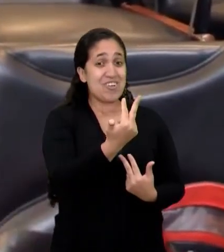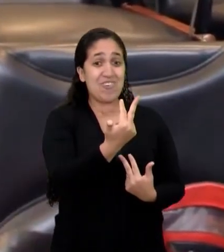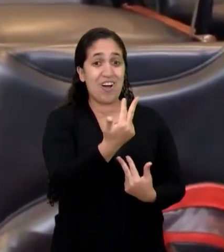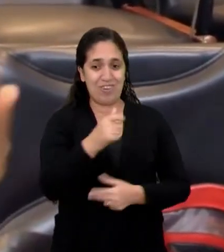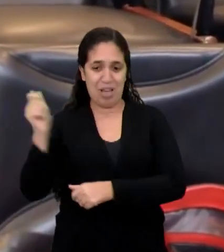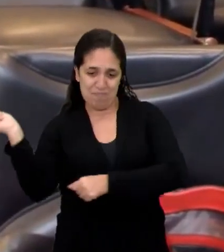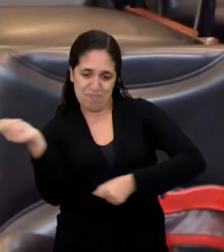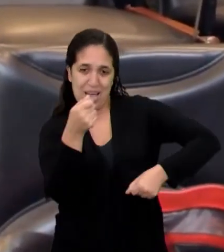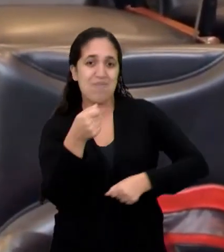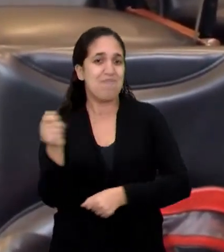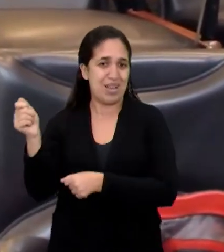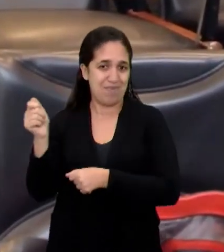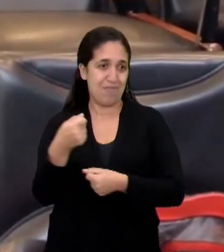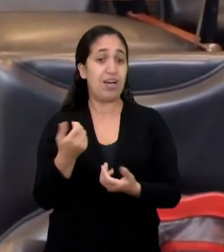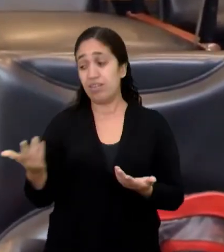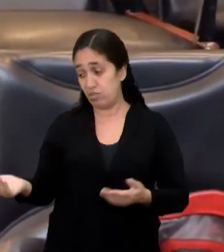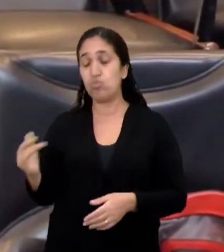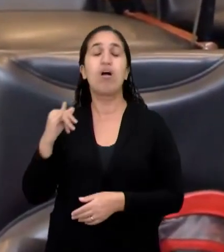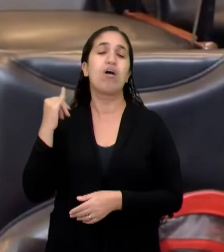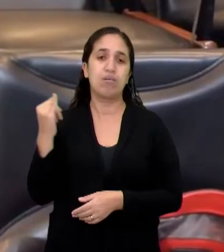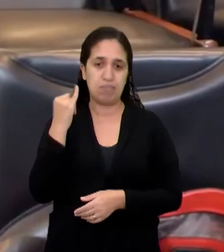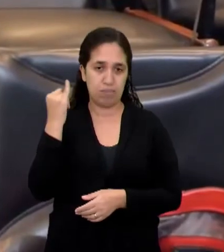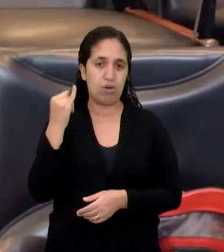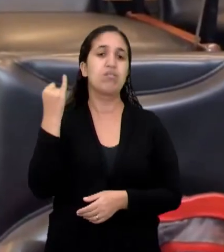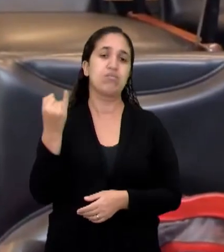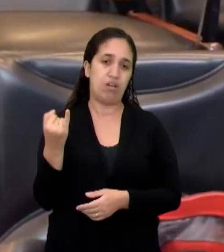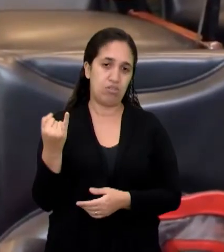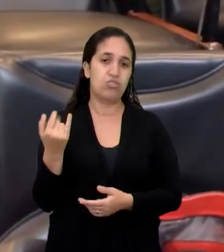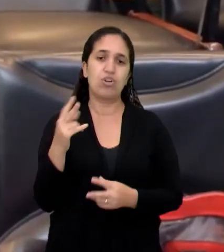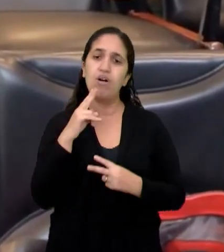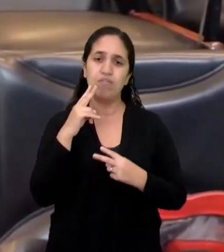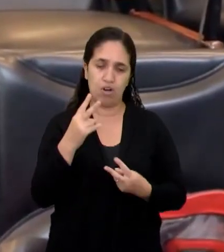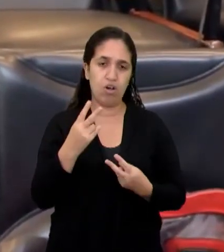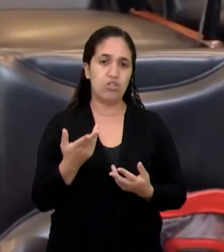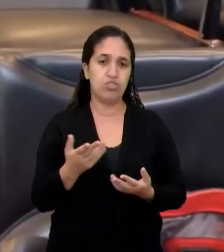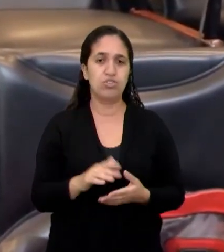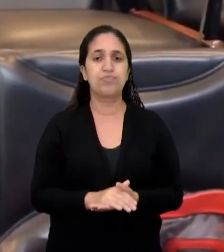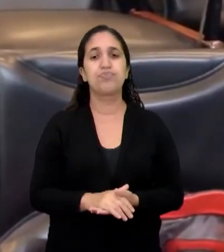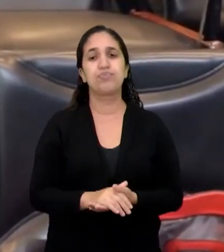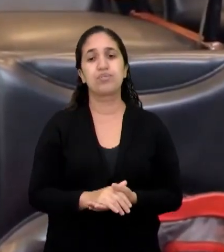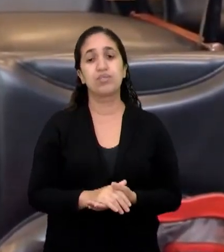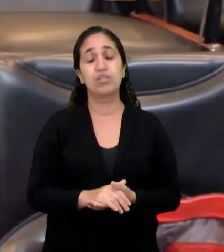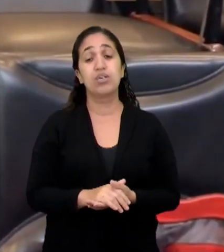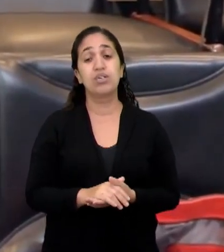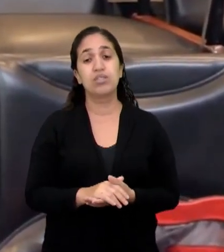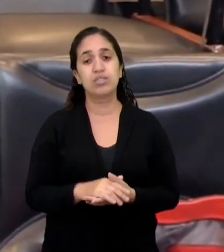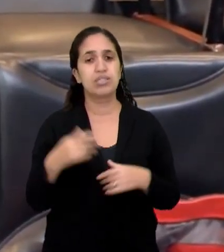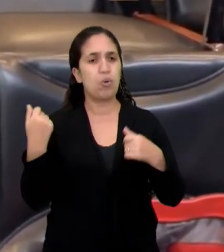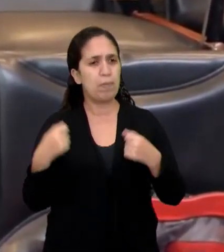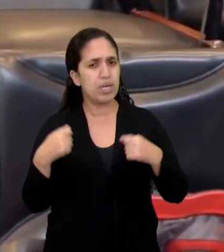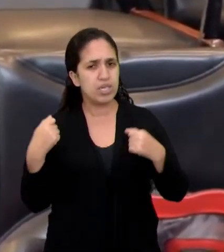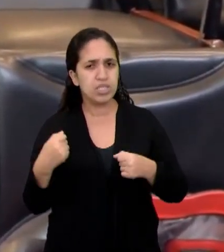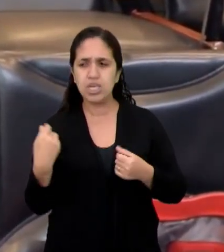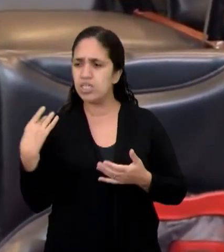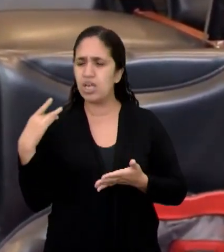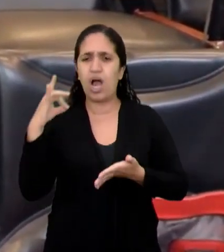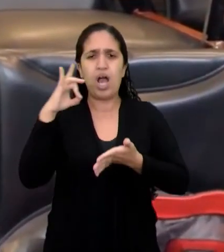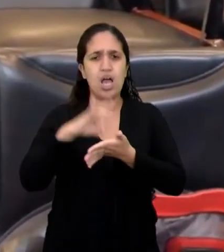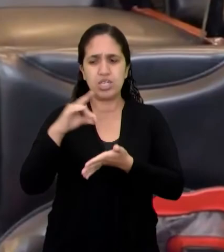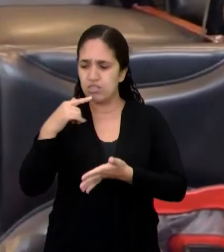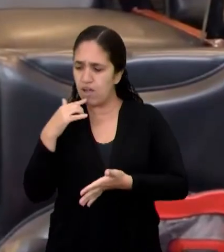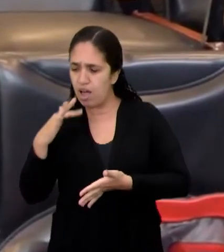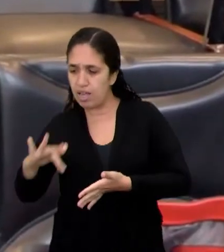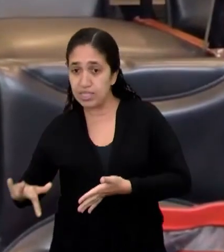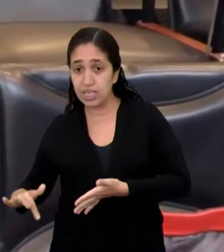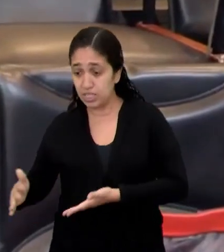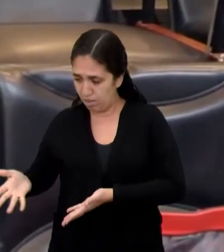quer dizer, vai negar que isso é importante, que isso não é forte? É. A questão é que a gente também precisa de condições concretas para que essa criança um dia possa